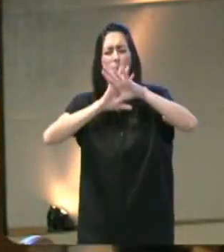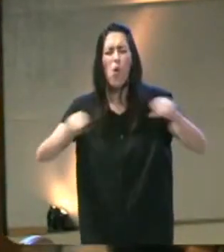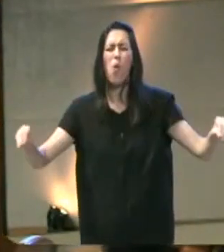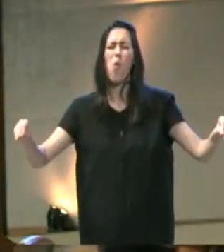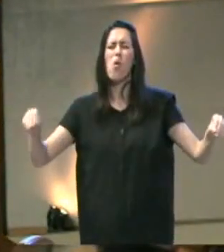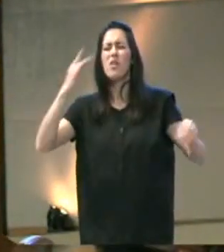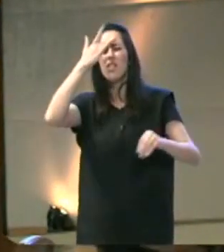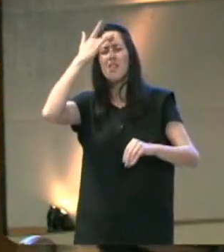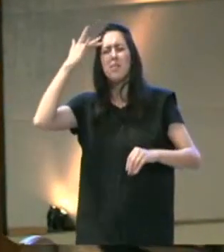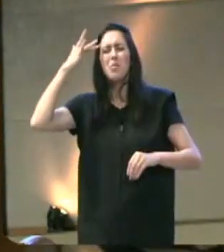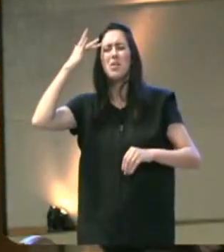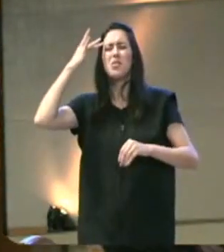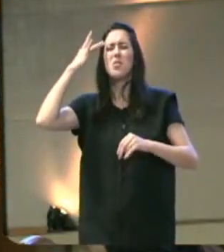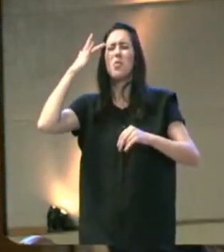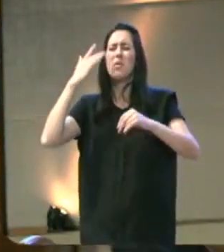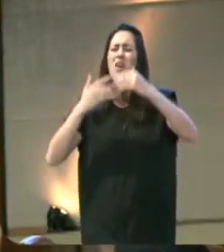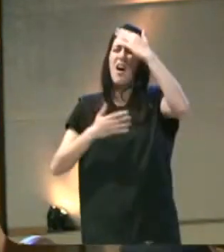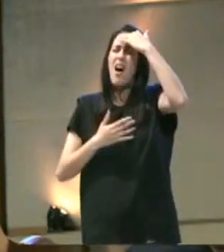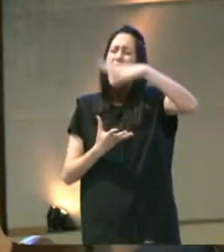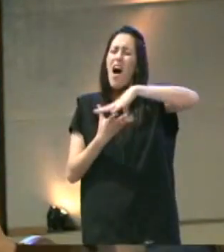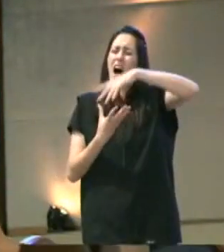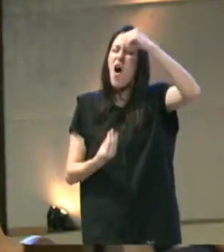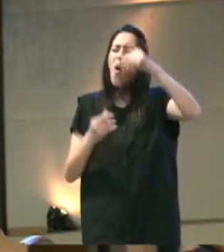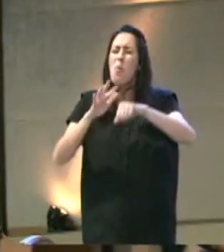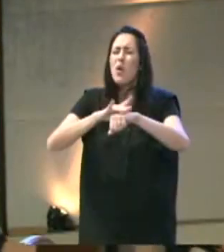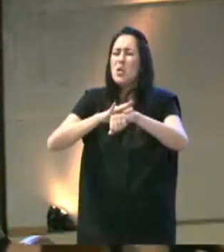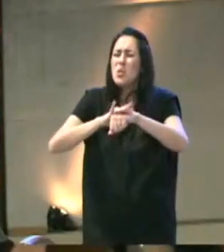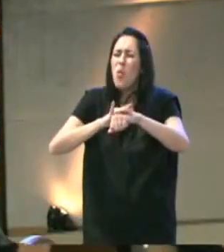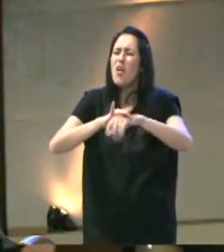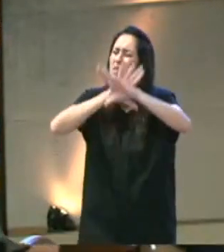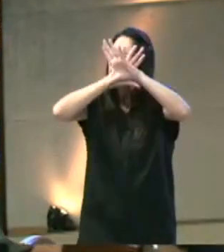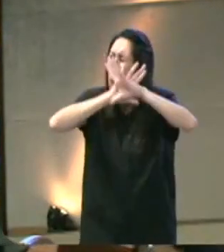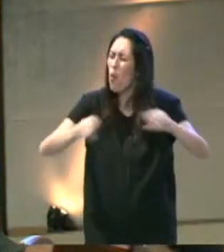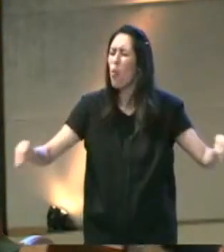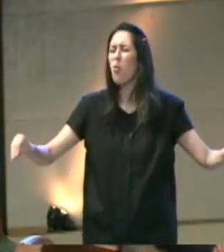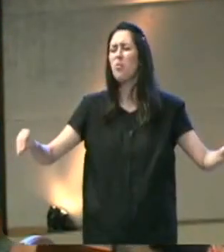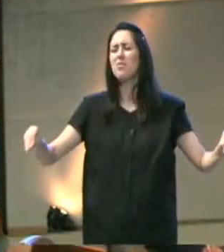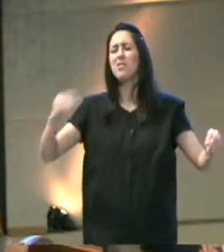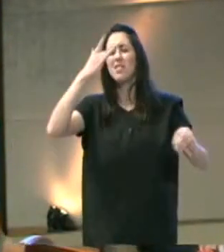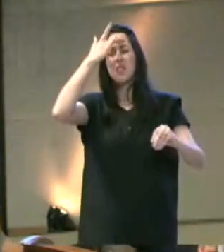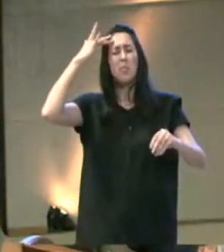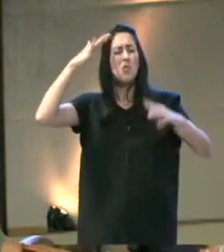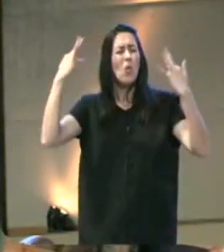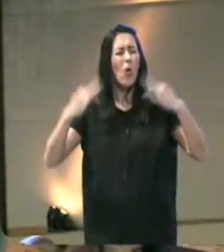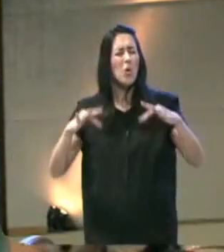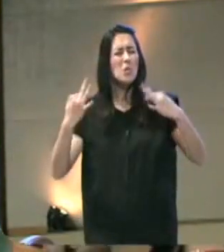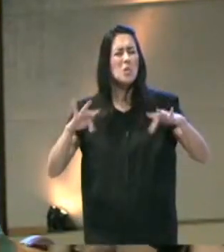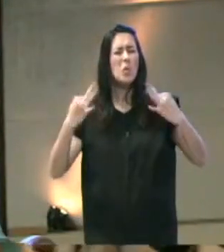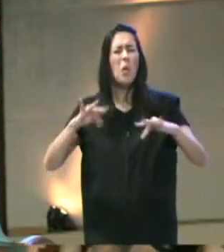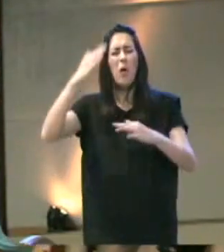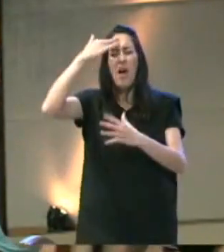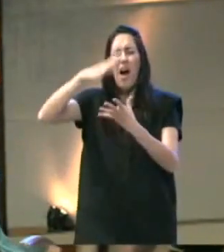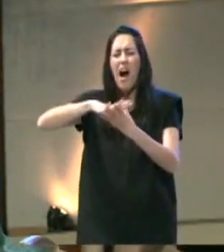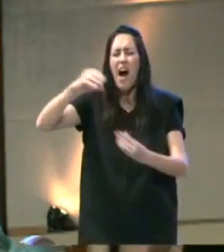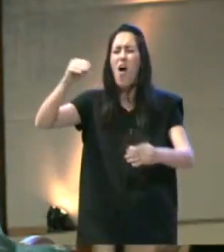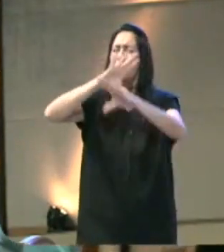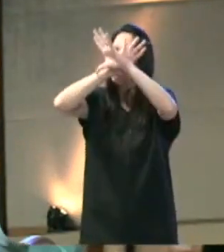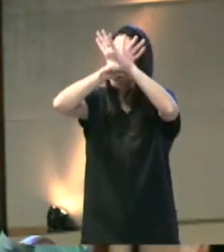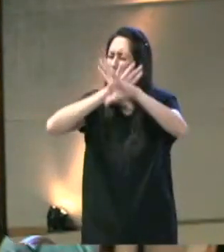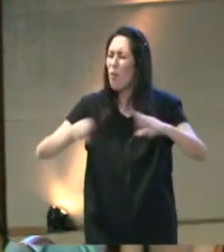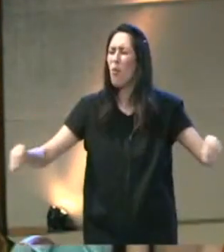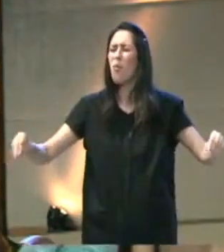estão doentes sejam curadas. Aquelas pessoas que estão doídas da alma sejam,